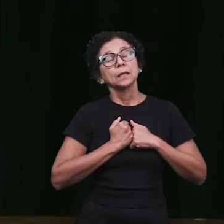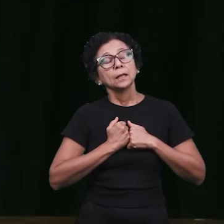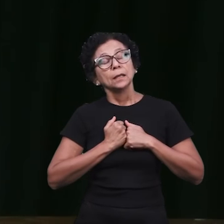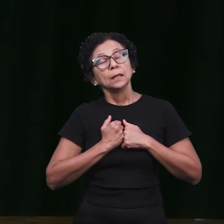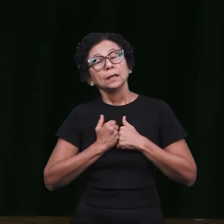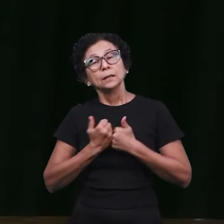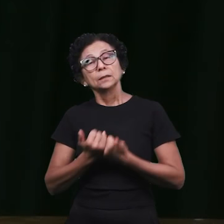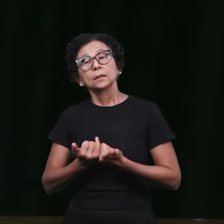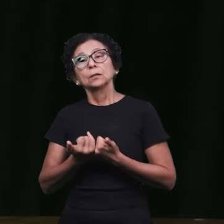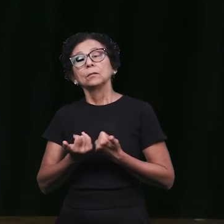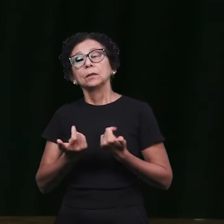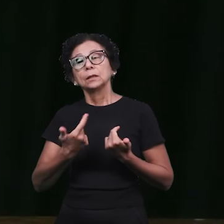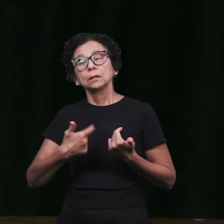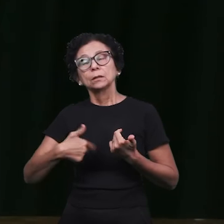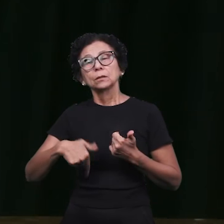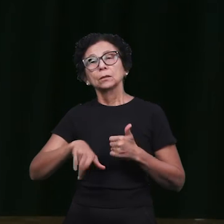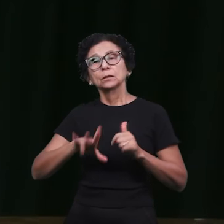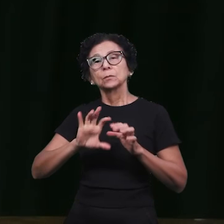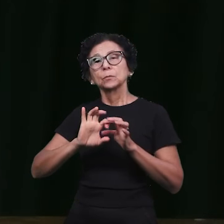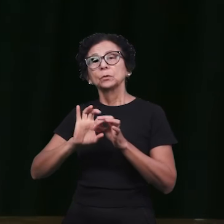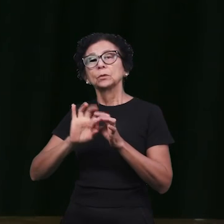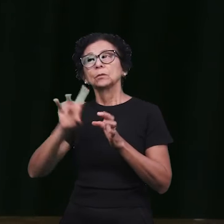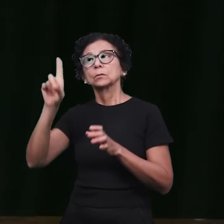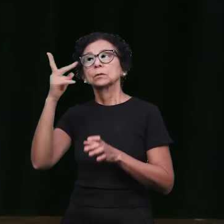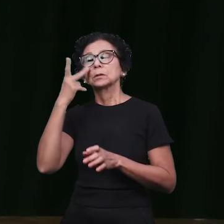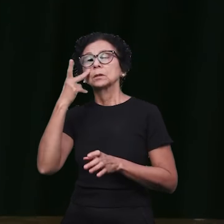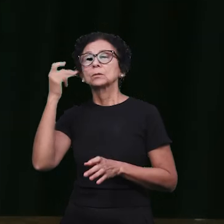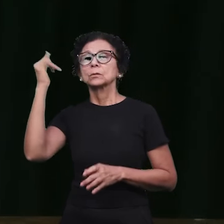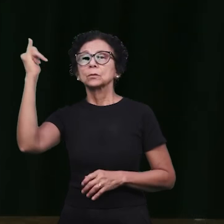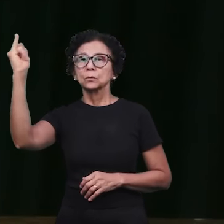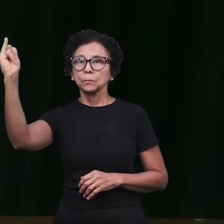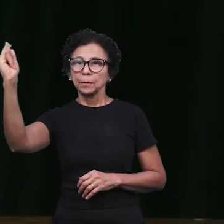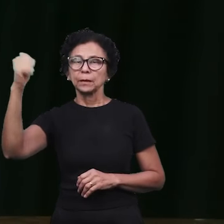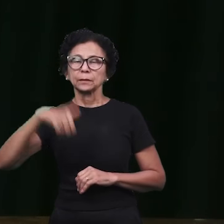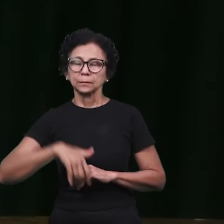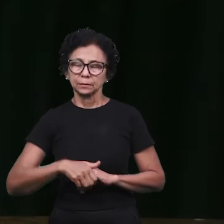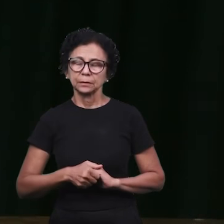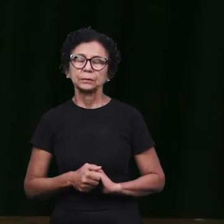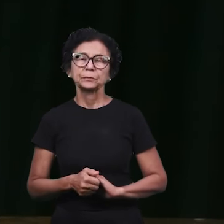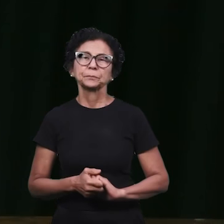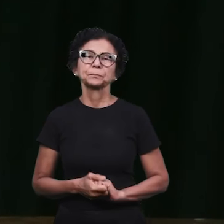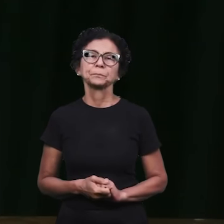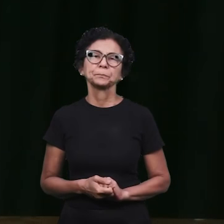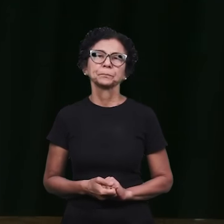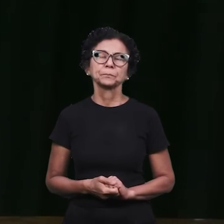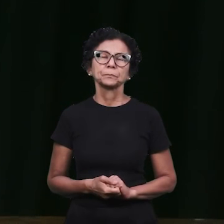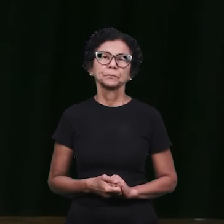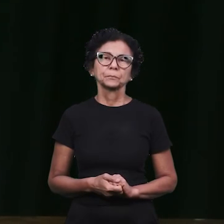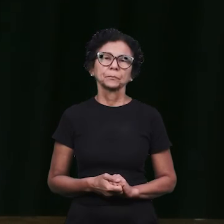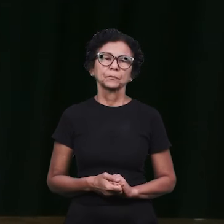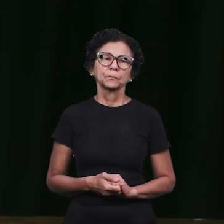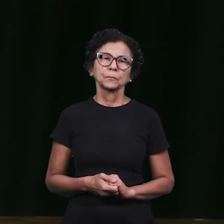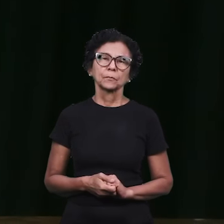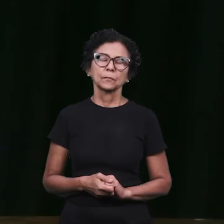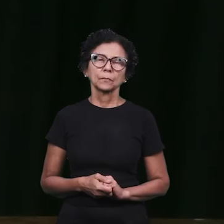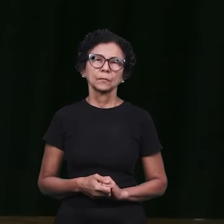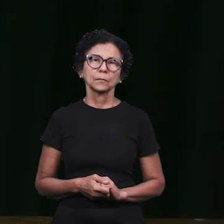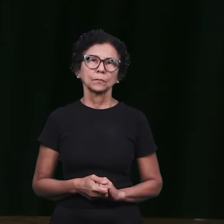Pai, nós temos que ter união com a cabeça, que é o próprio Senhor Jesus. O que ele falou? Ninguém vem ao Pai senão por mim, não é isso? Sim. Então,